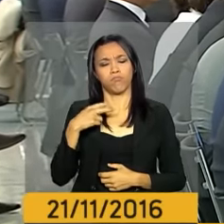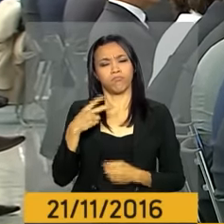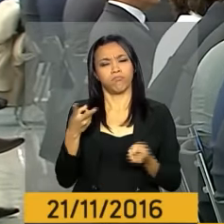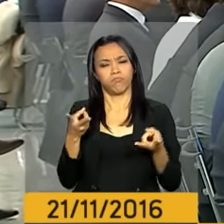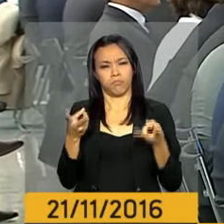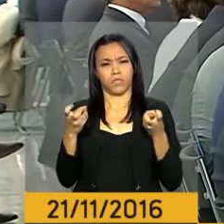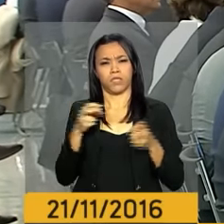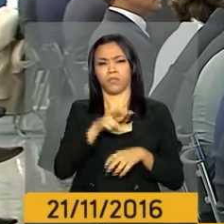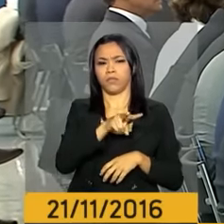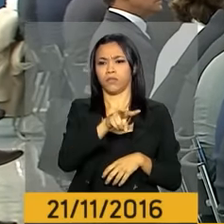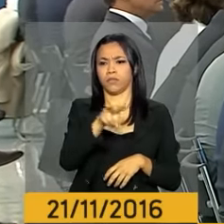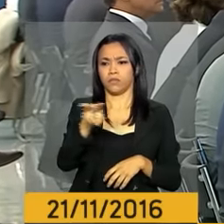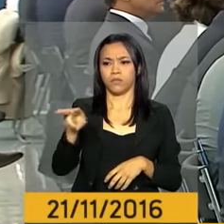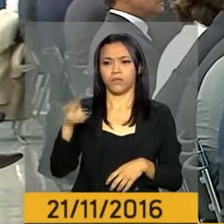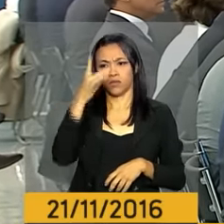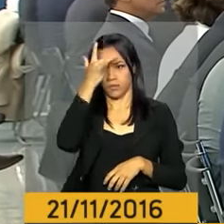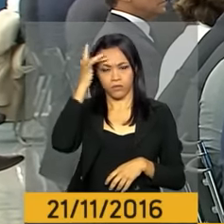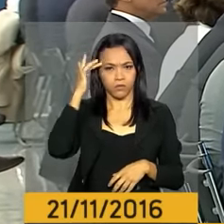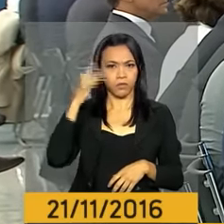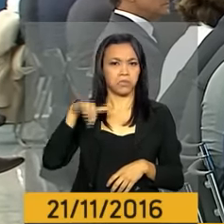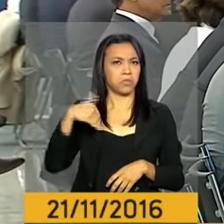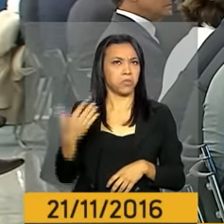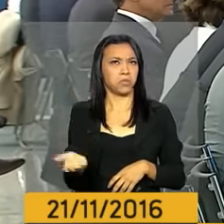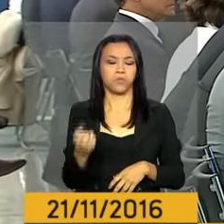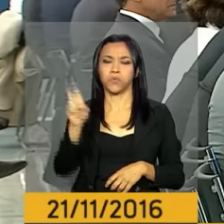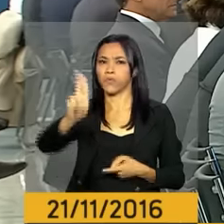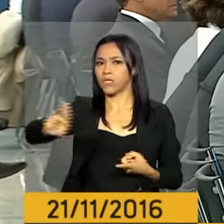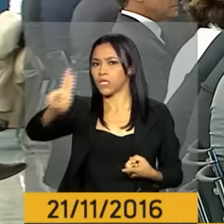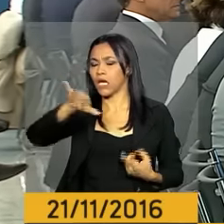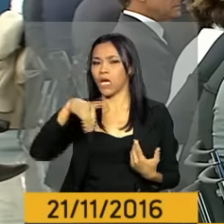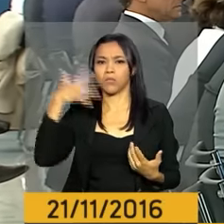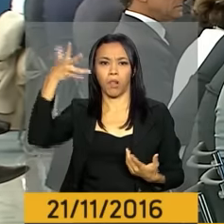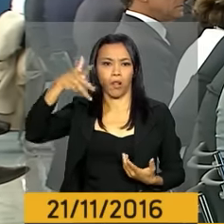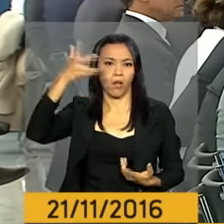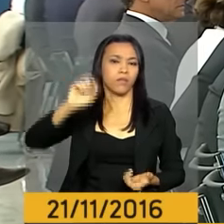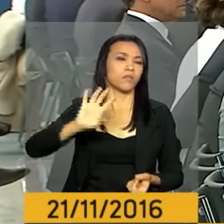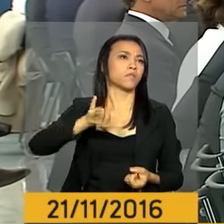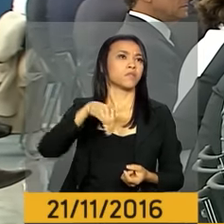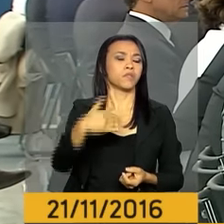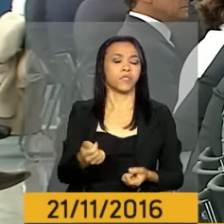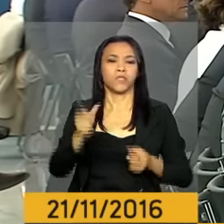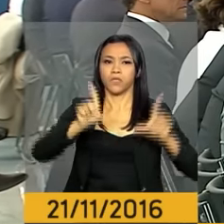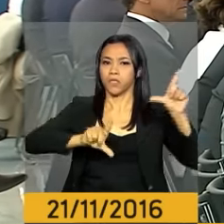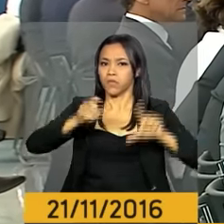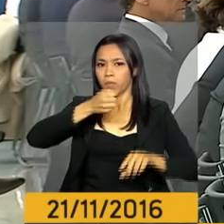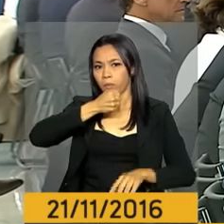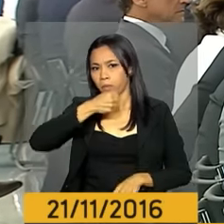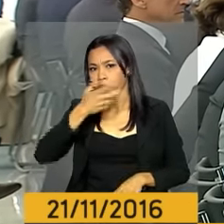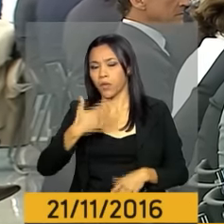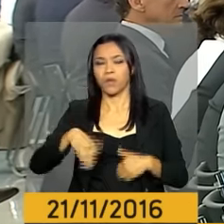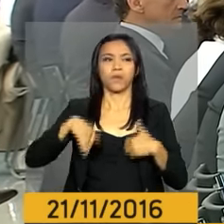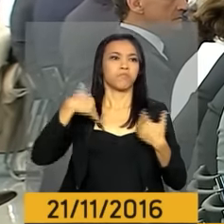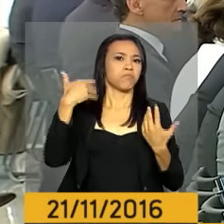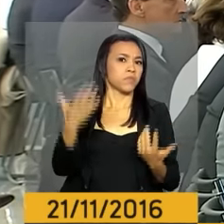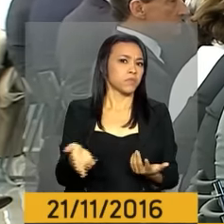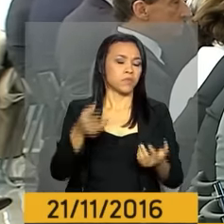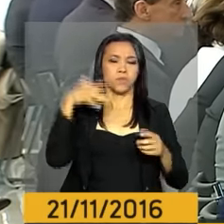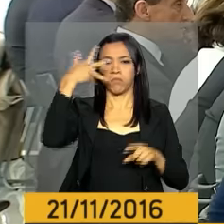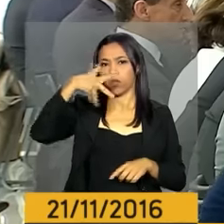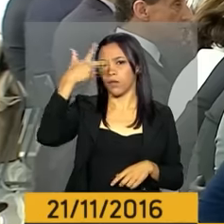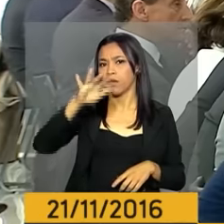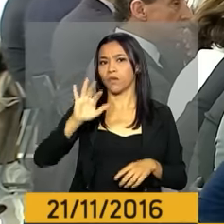que aqueles que aqui se acham, seja nas universidades, seja em entrevistas coletivas ou individuais, seja em